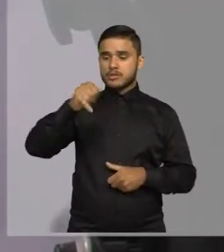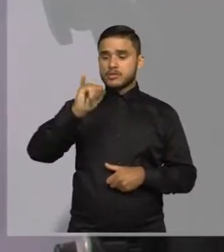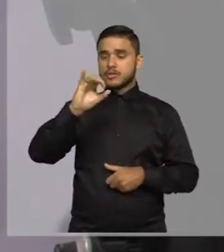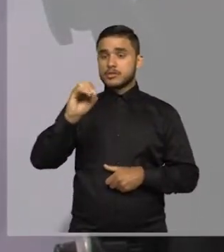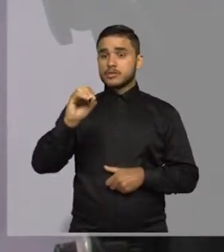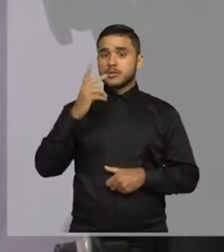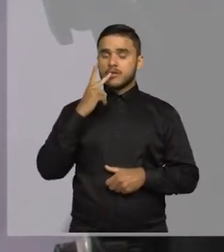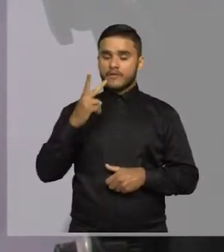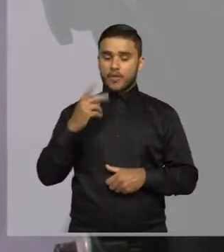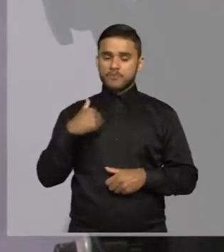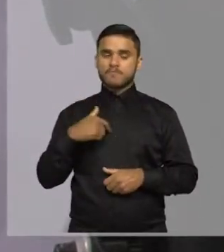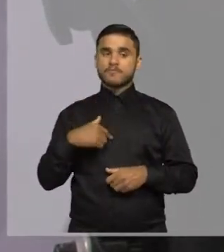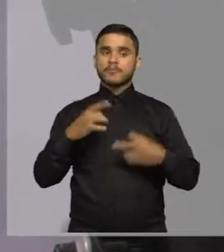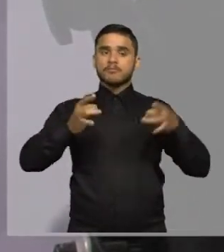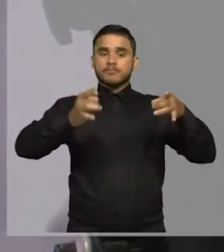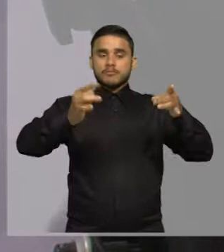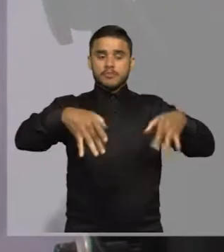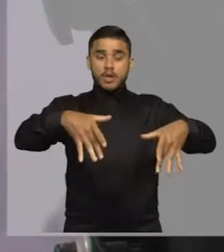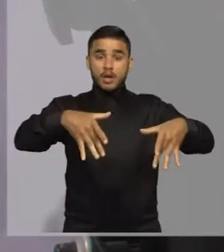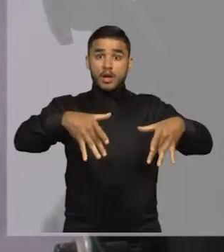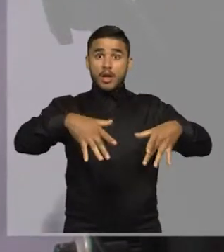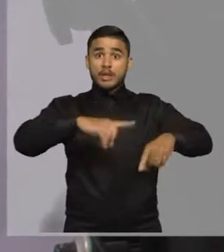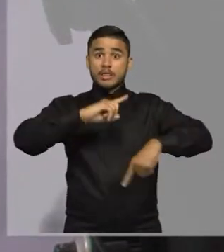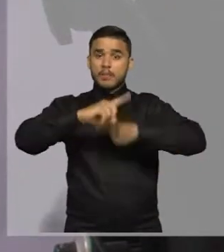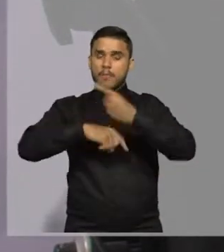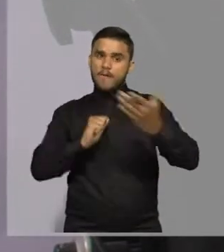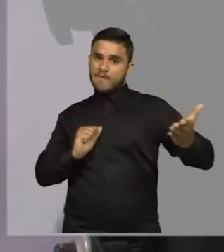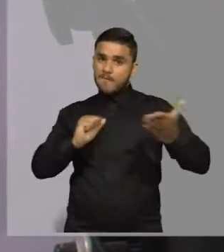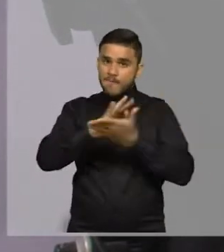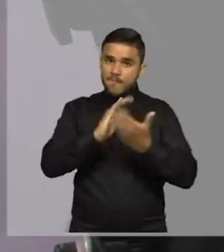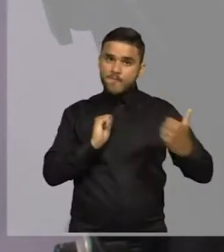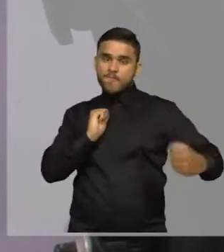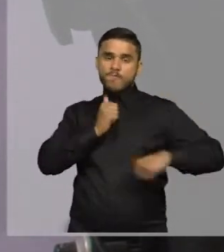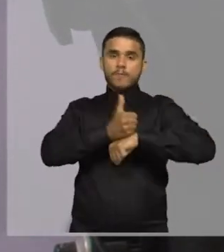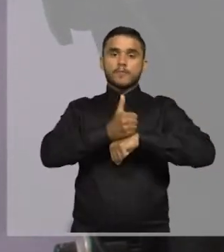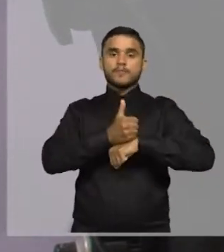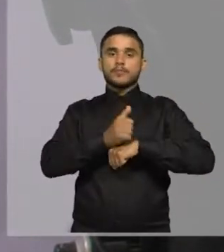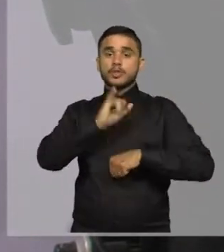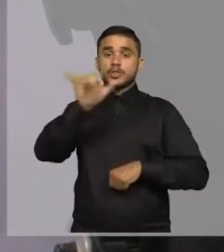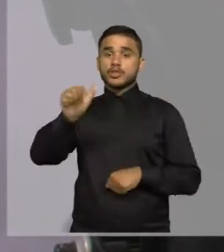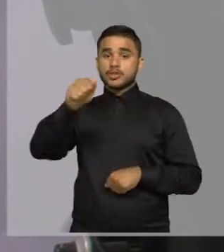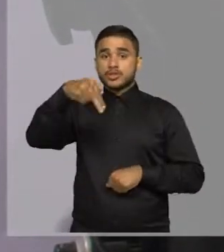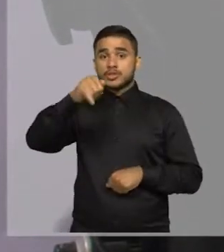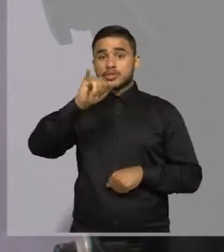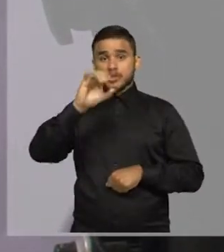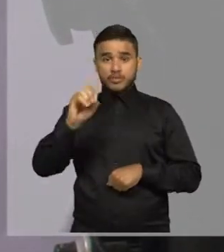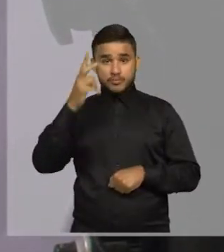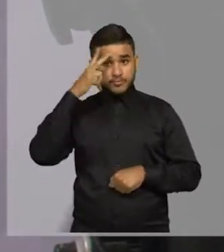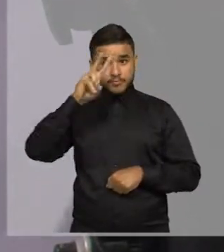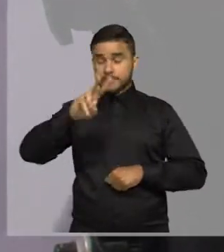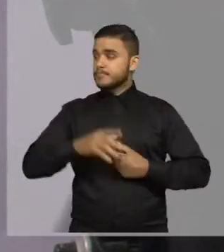O Jânio renunciou na tentativa de dar um golpe. É diferente. Né?